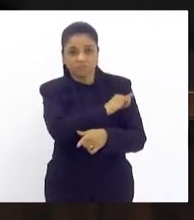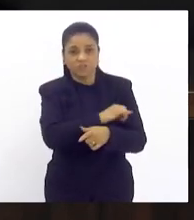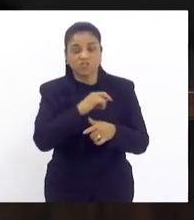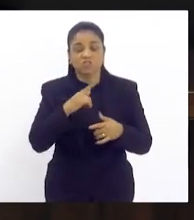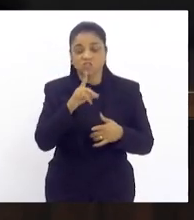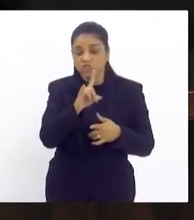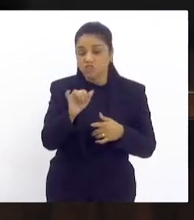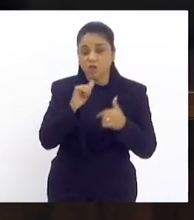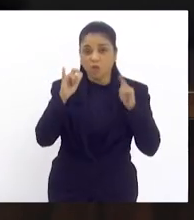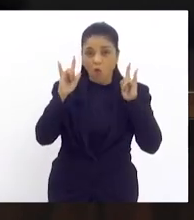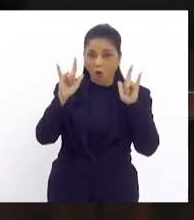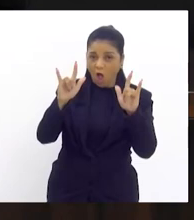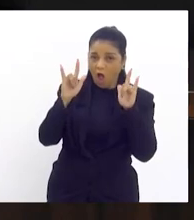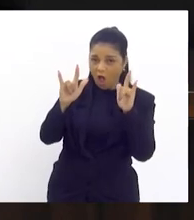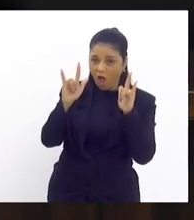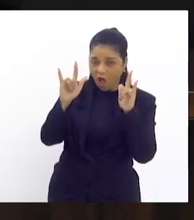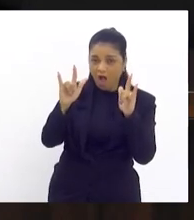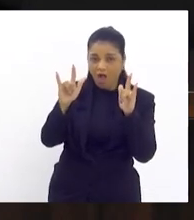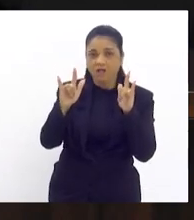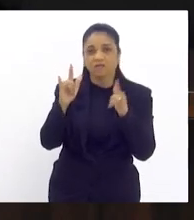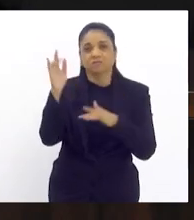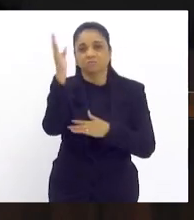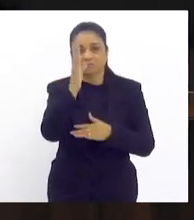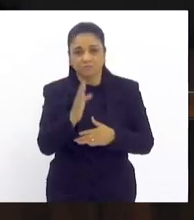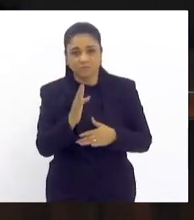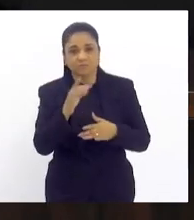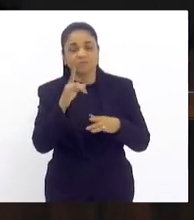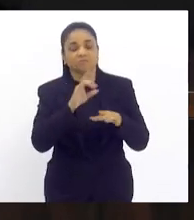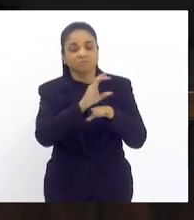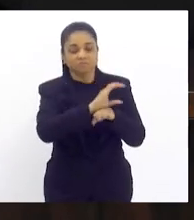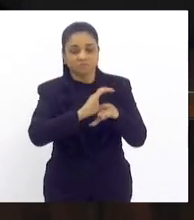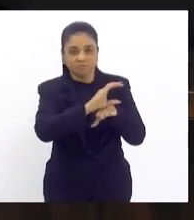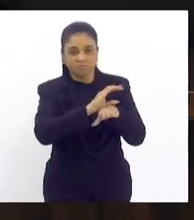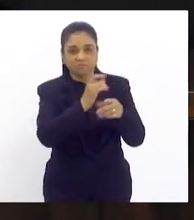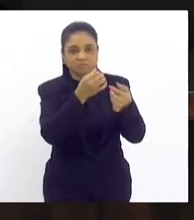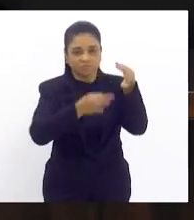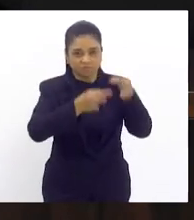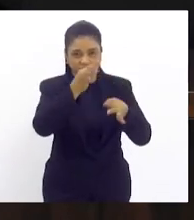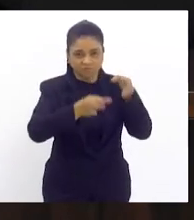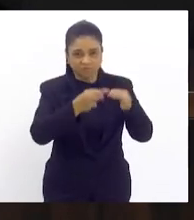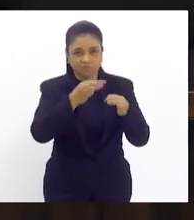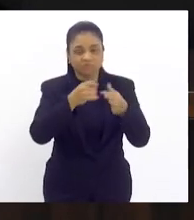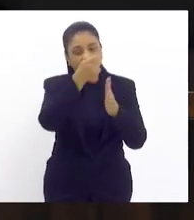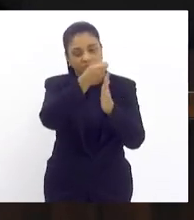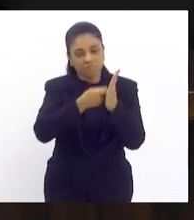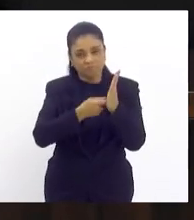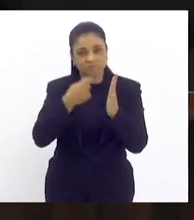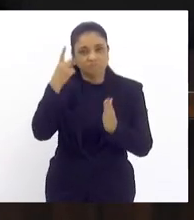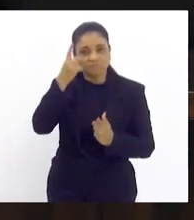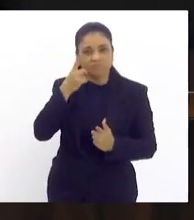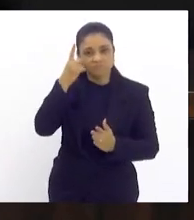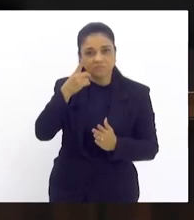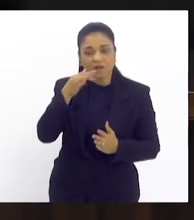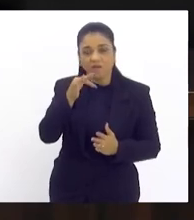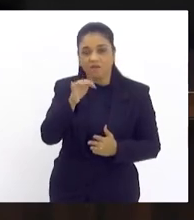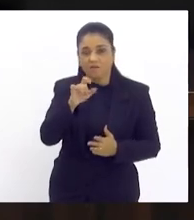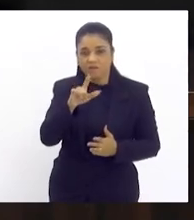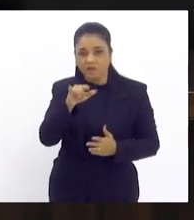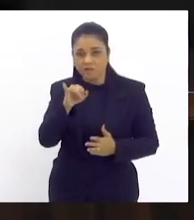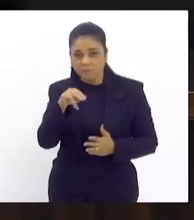brasileiro. Aparecer da Comissão de Constituição e Justiça, pela juridicidade. Relator, deputado Felipinho Raves.